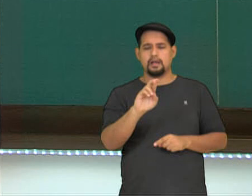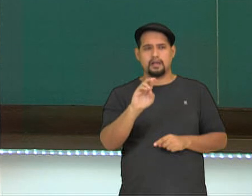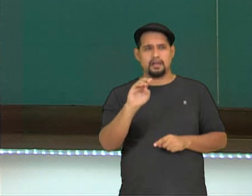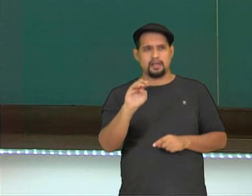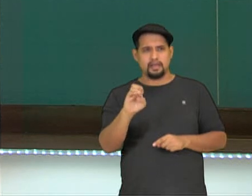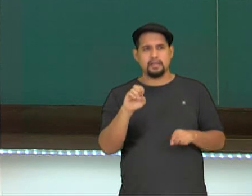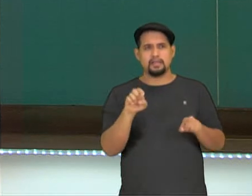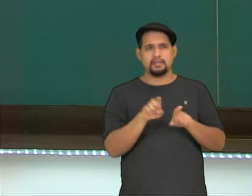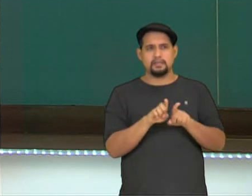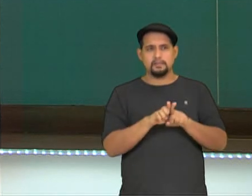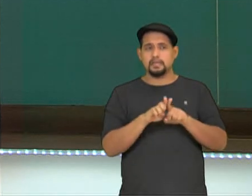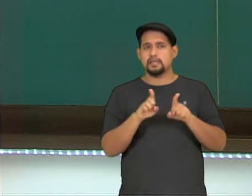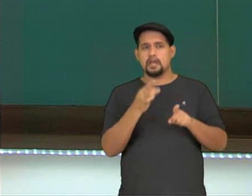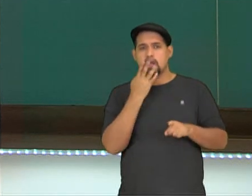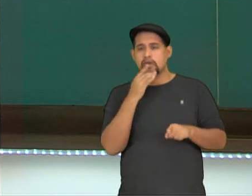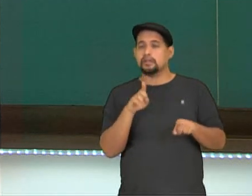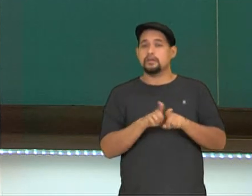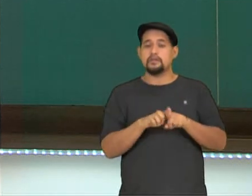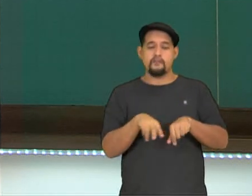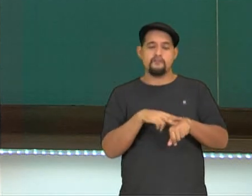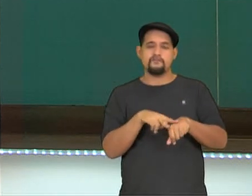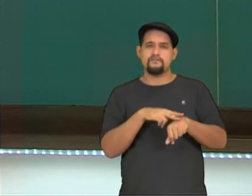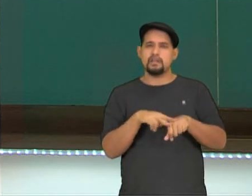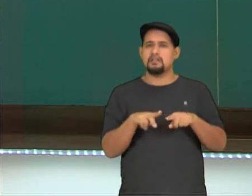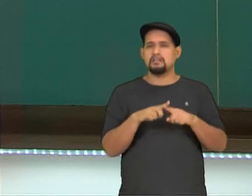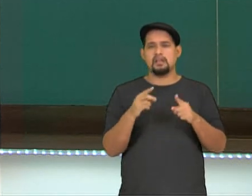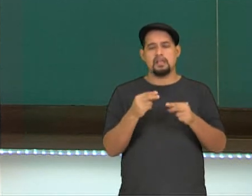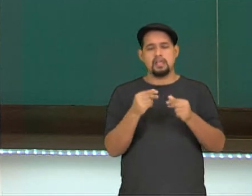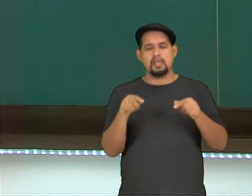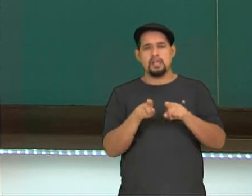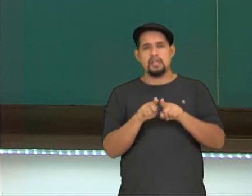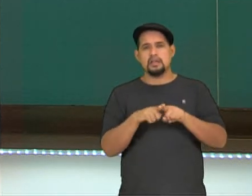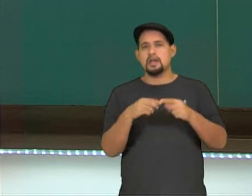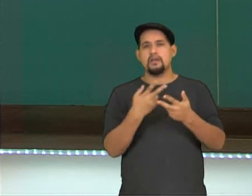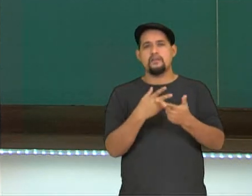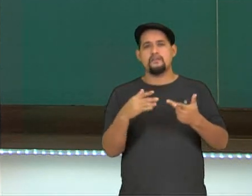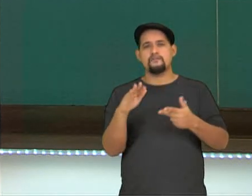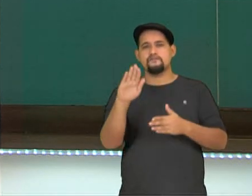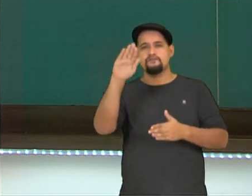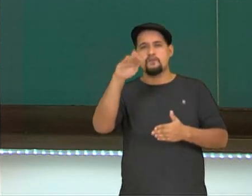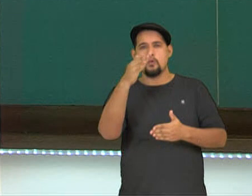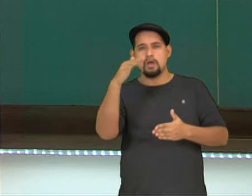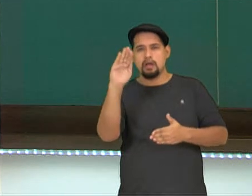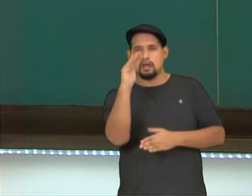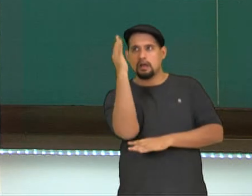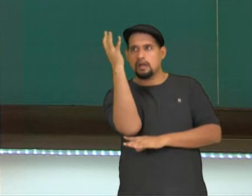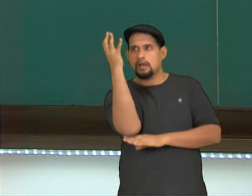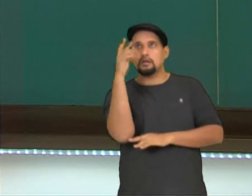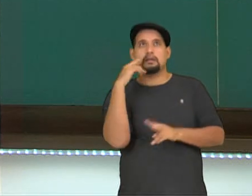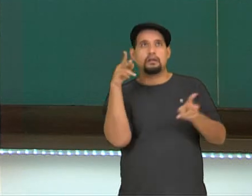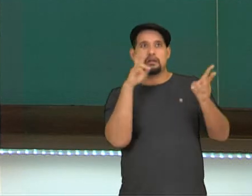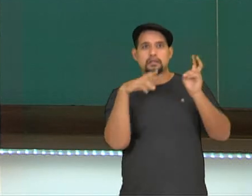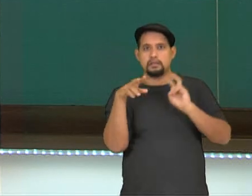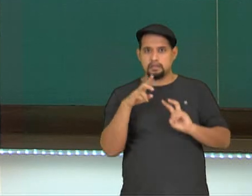escuro, que era a cor da terra, e o verde exatamente com relação à terra e com relação a folhas, que eles viam no seu dia a dia. Então isso